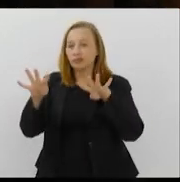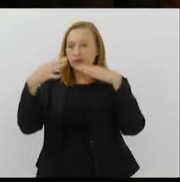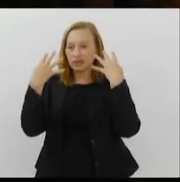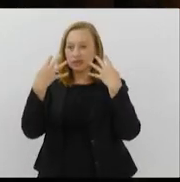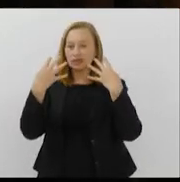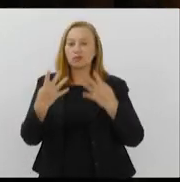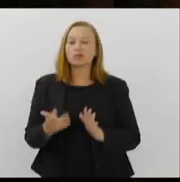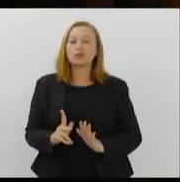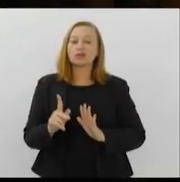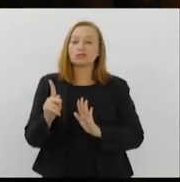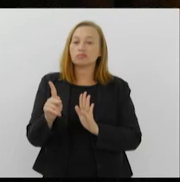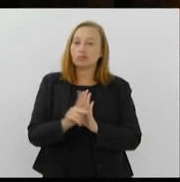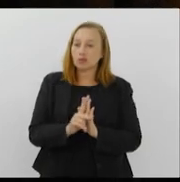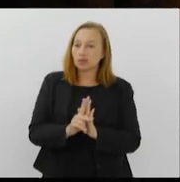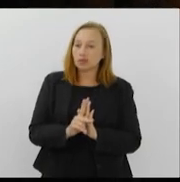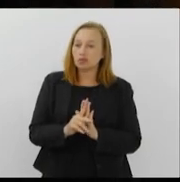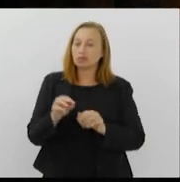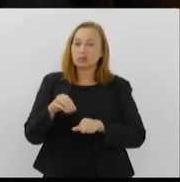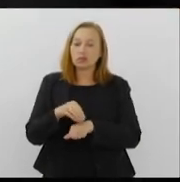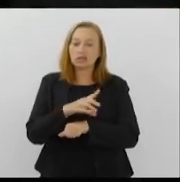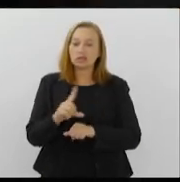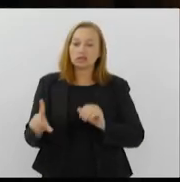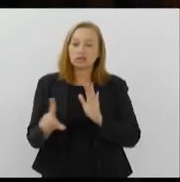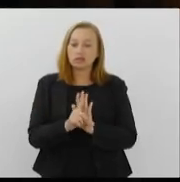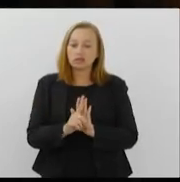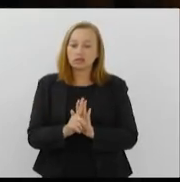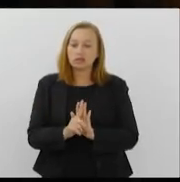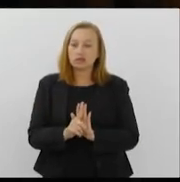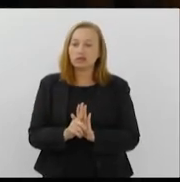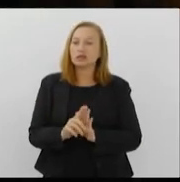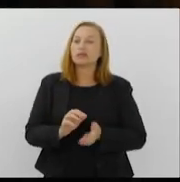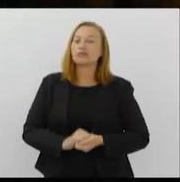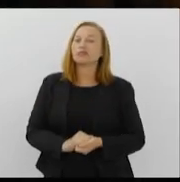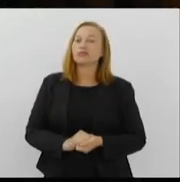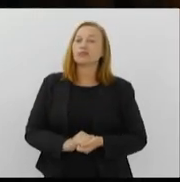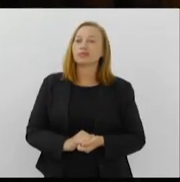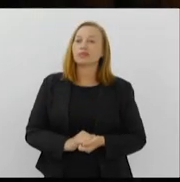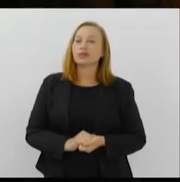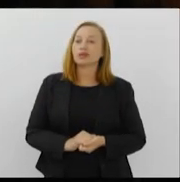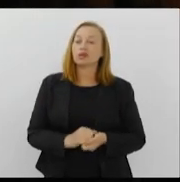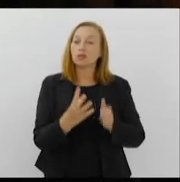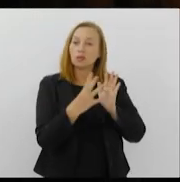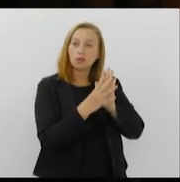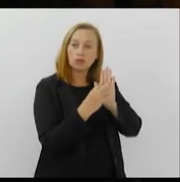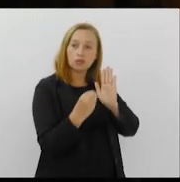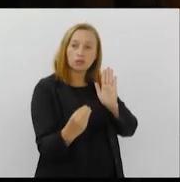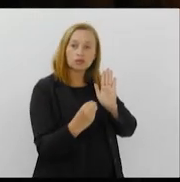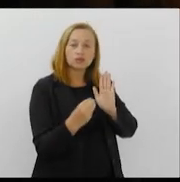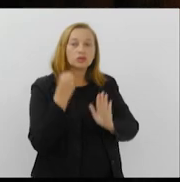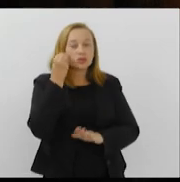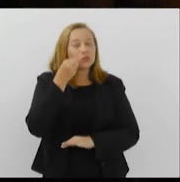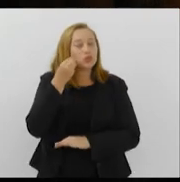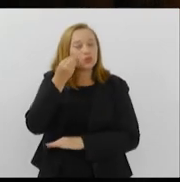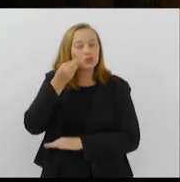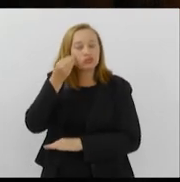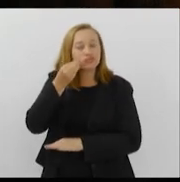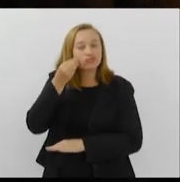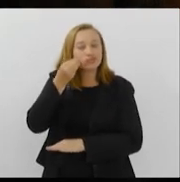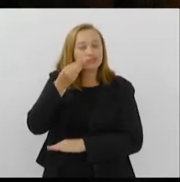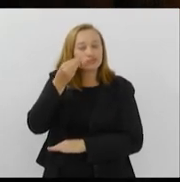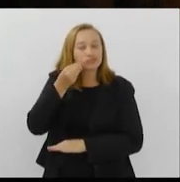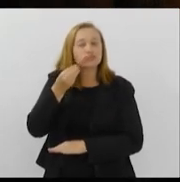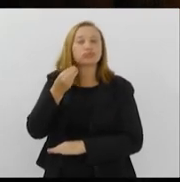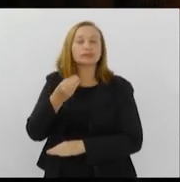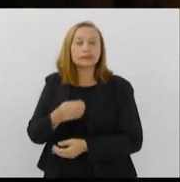para esse projeto, para essa indicação legislativa, Tia Ju, que ela se espelha numa experiência muito